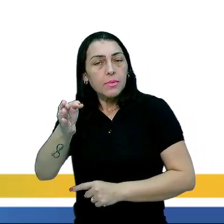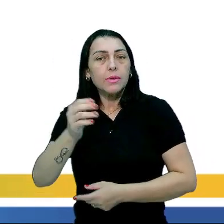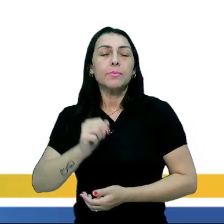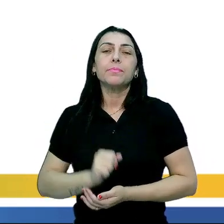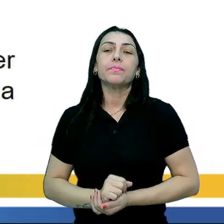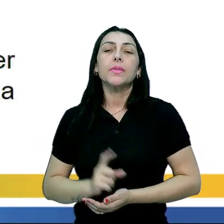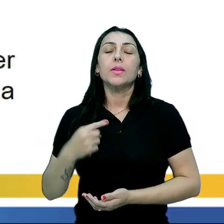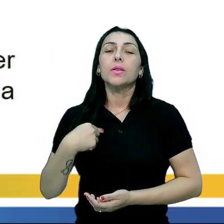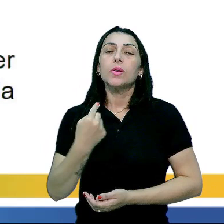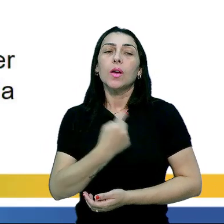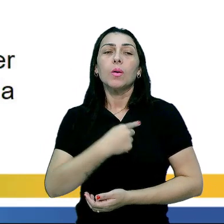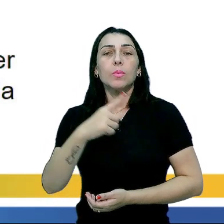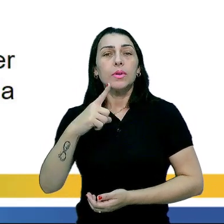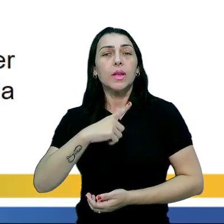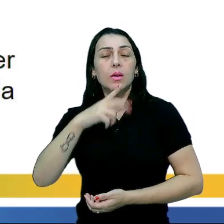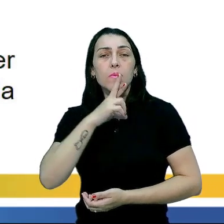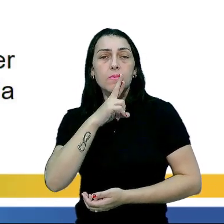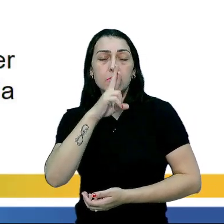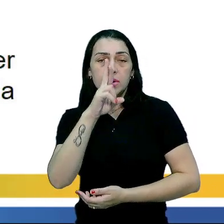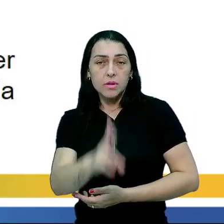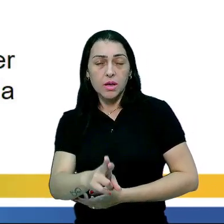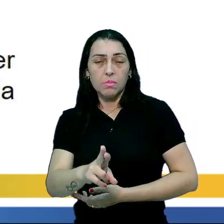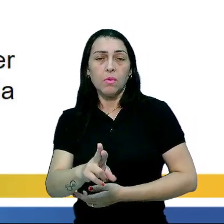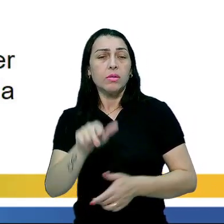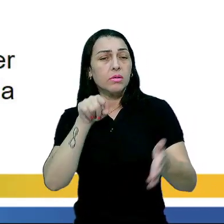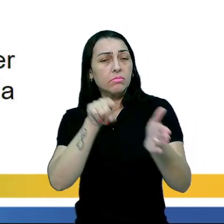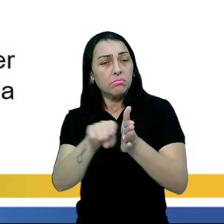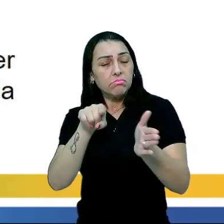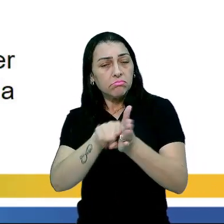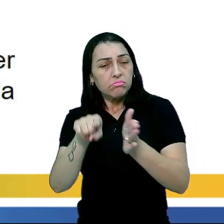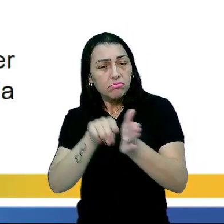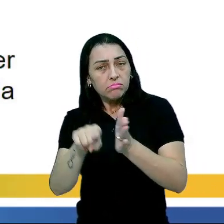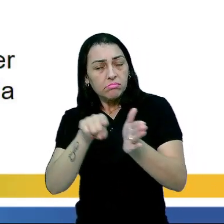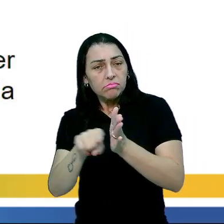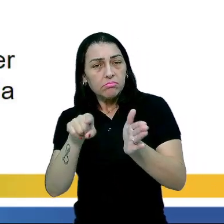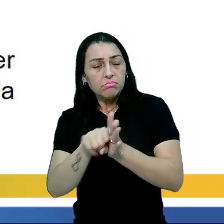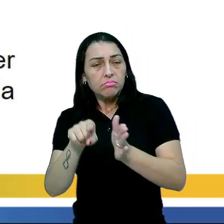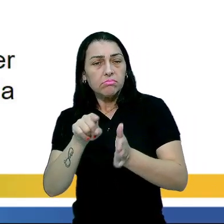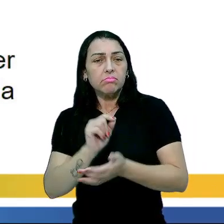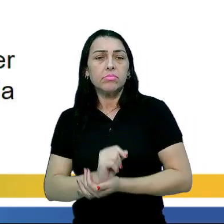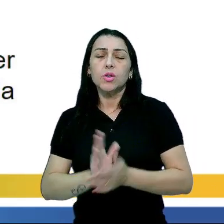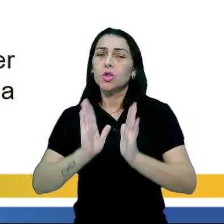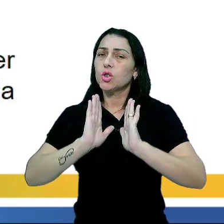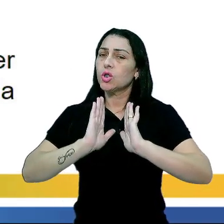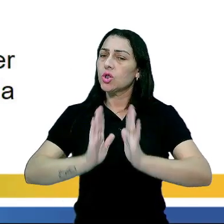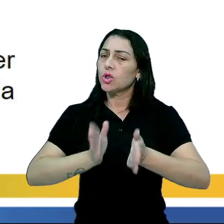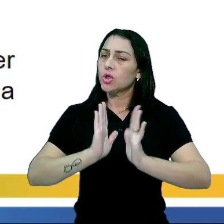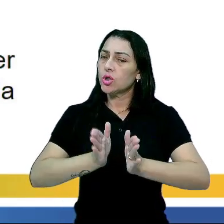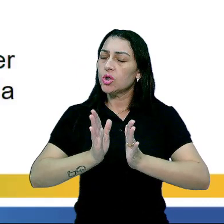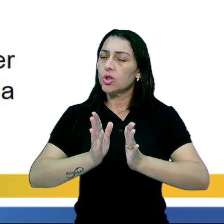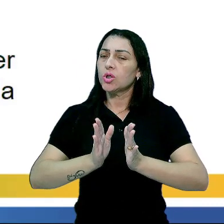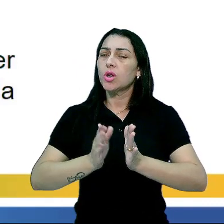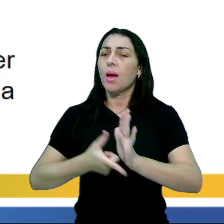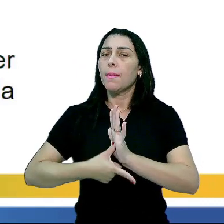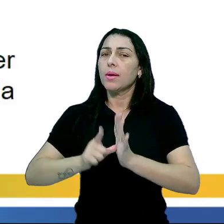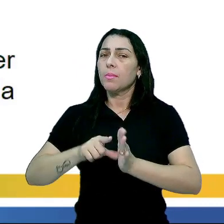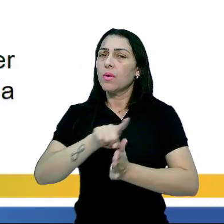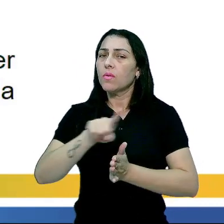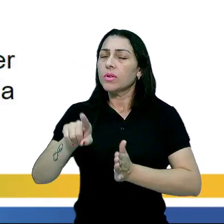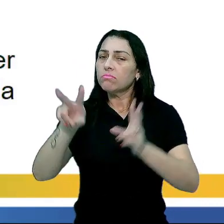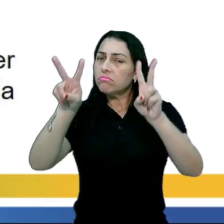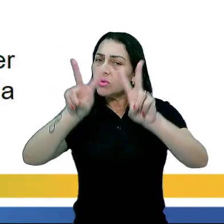Então, nós vamos ter como resposta dessas questões, que aliás a gente já poderia até ter passado anteriormente para